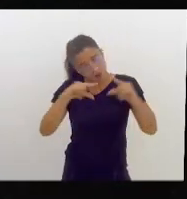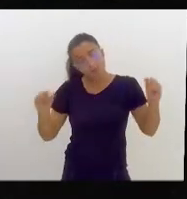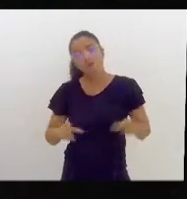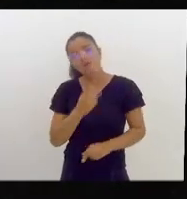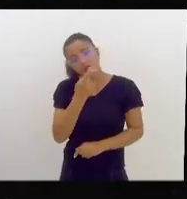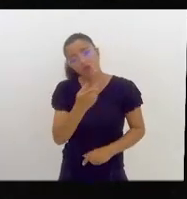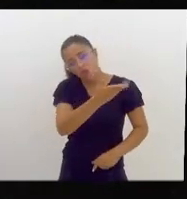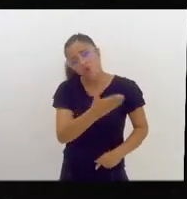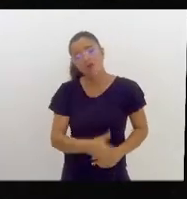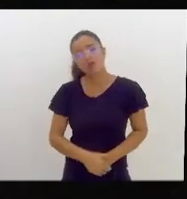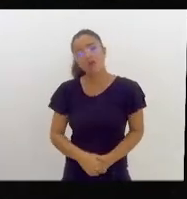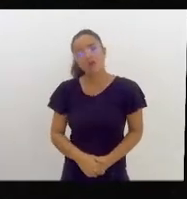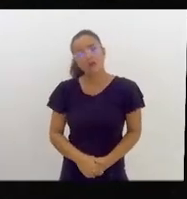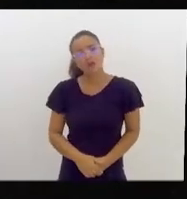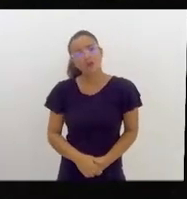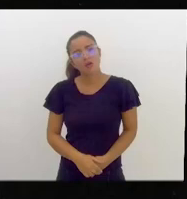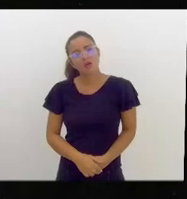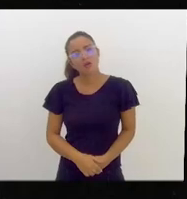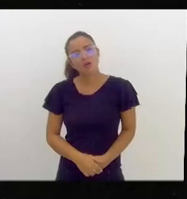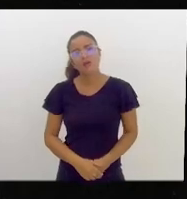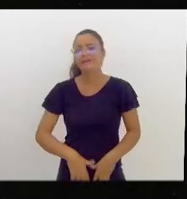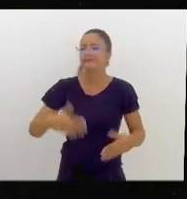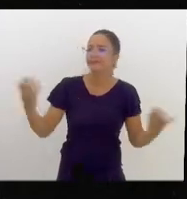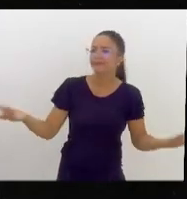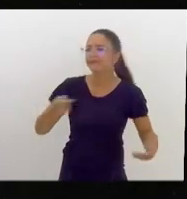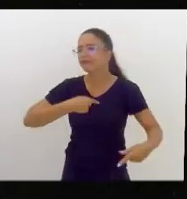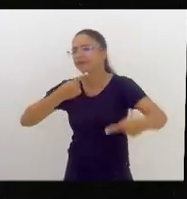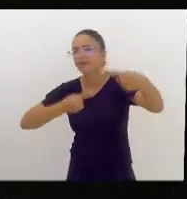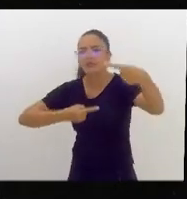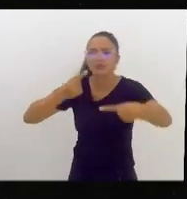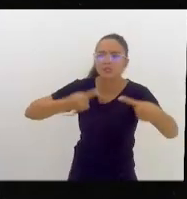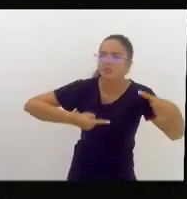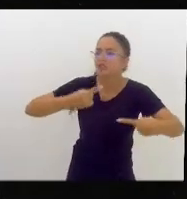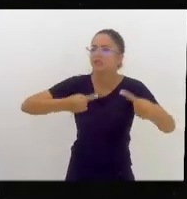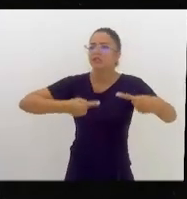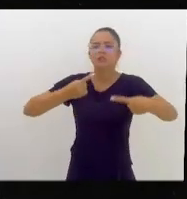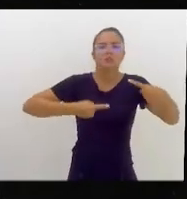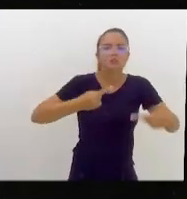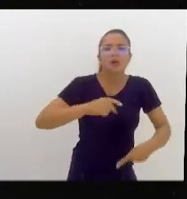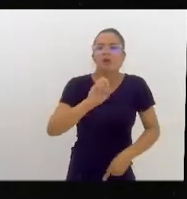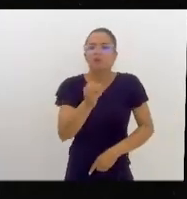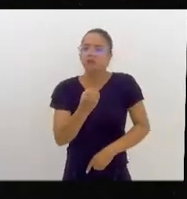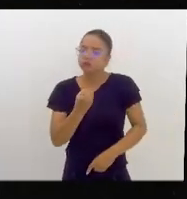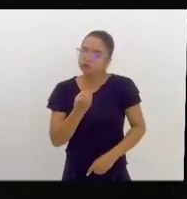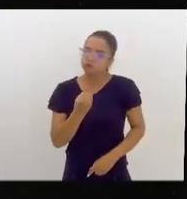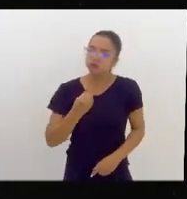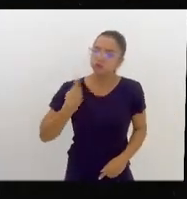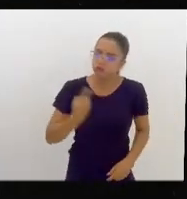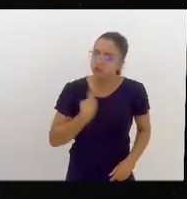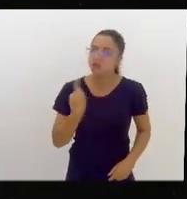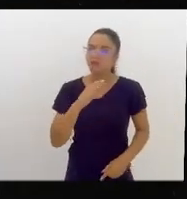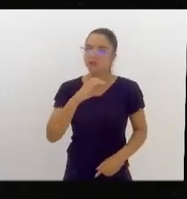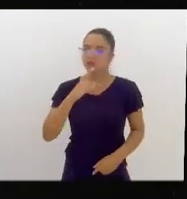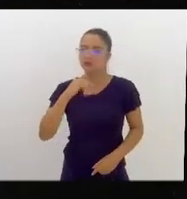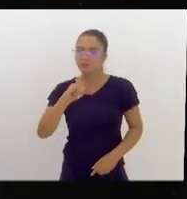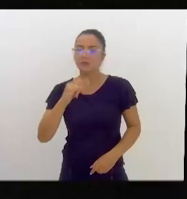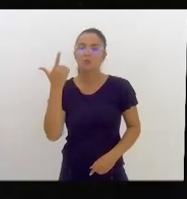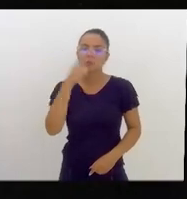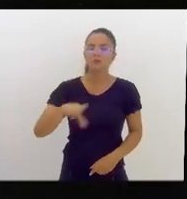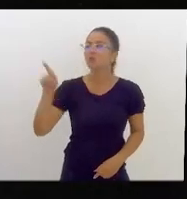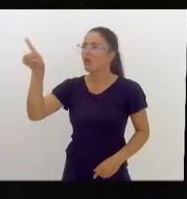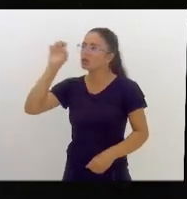aí houve a discussão na CPI, conseguimos fazer com que o Estado se mexesse para repassar esses